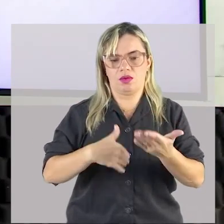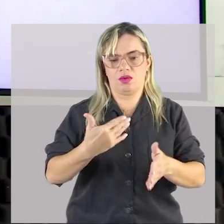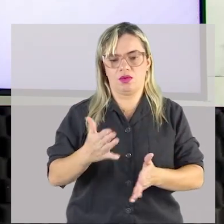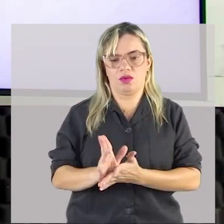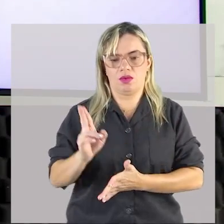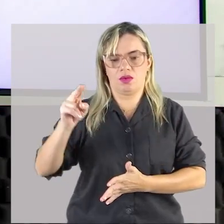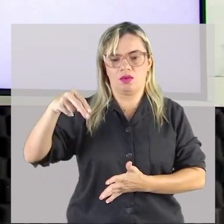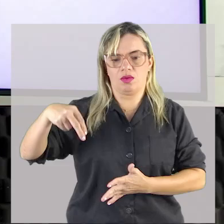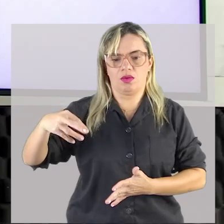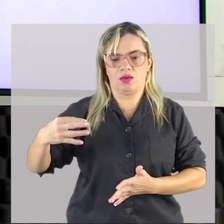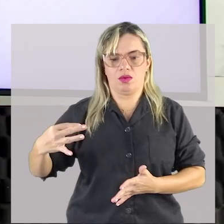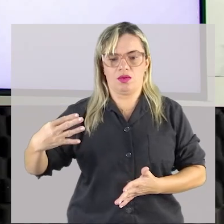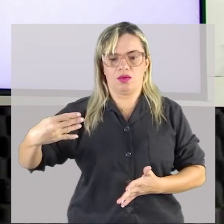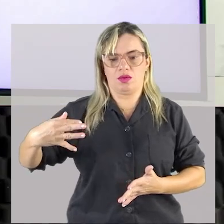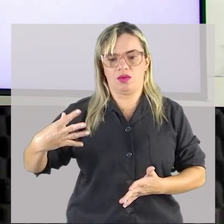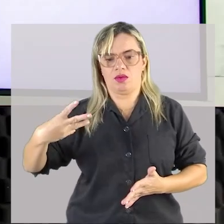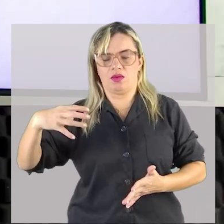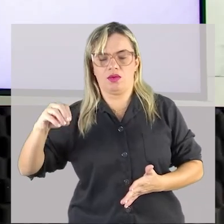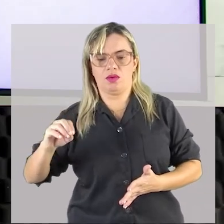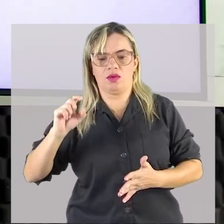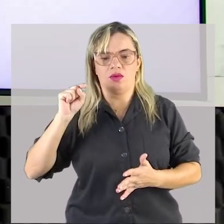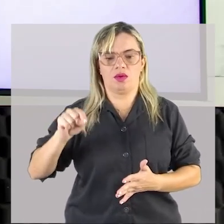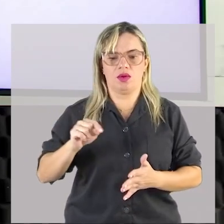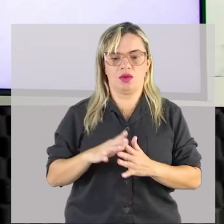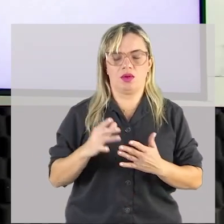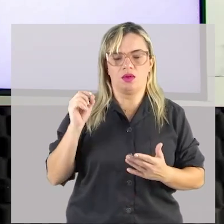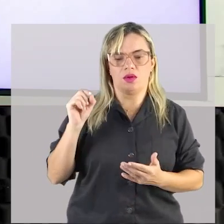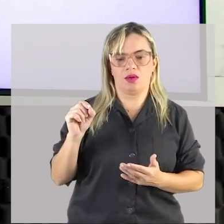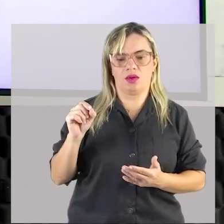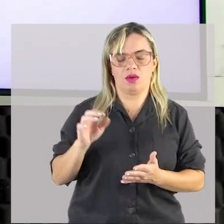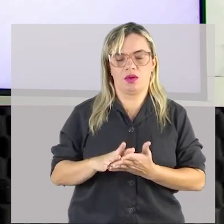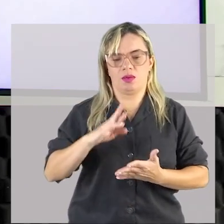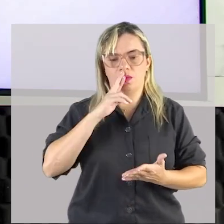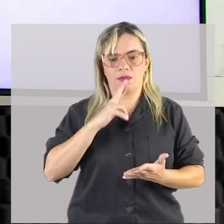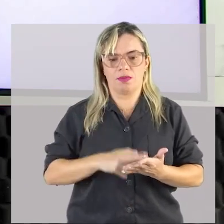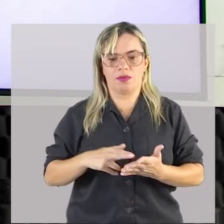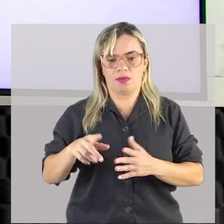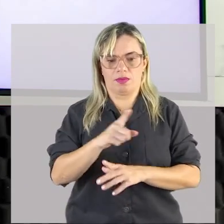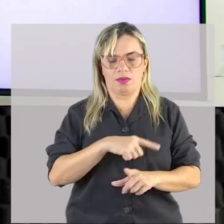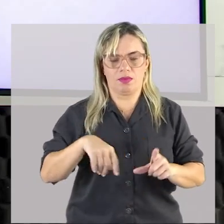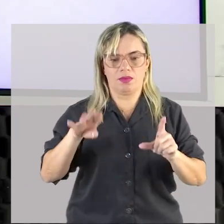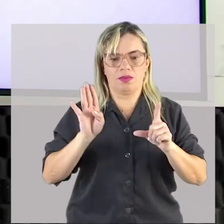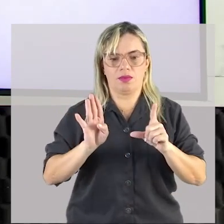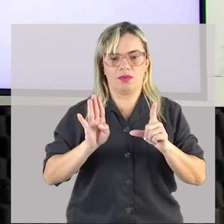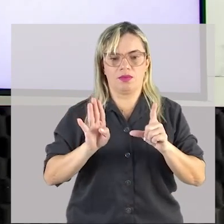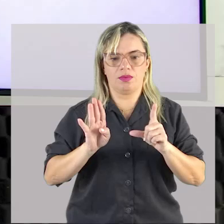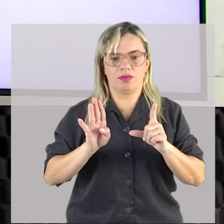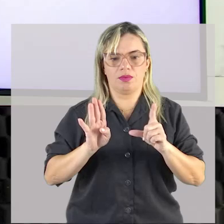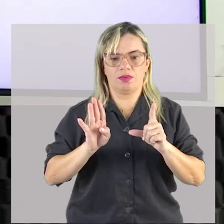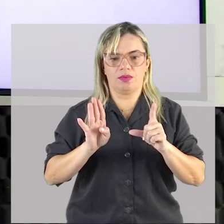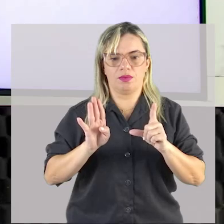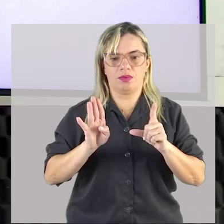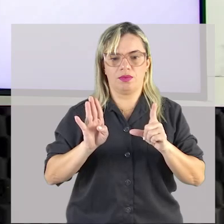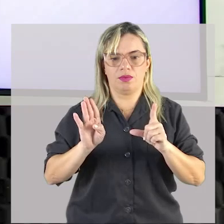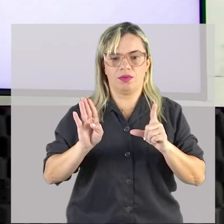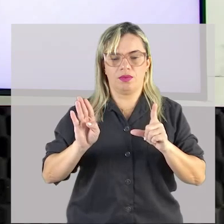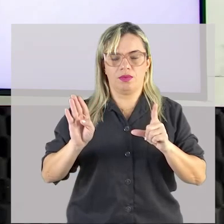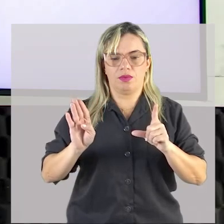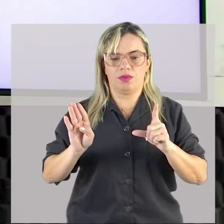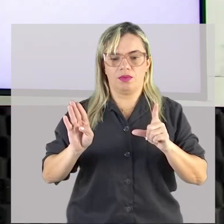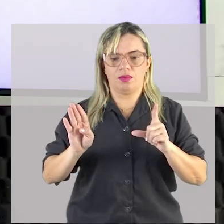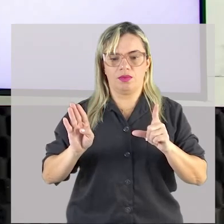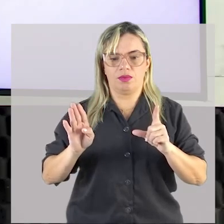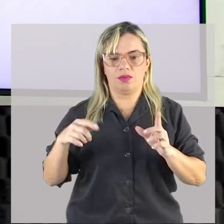de nitrificação, certo? Então, a letra B é a que melhor responde a